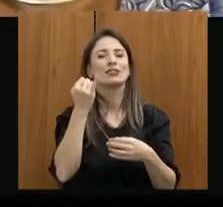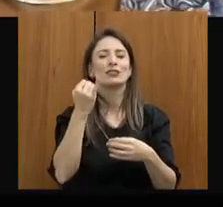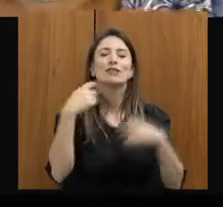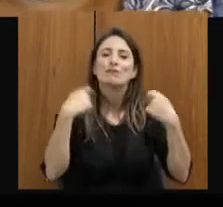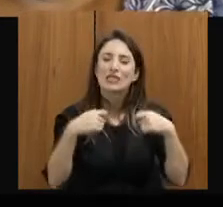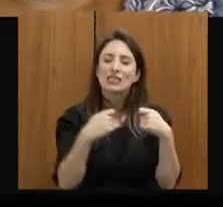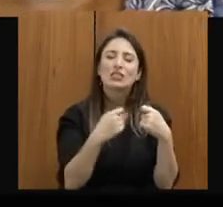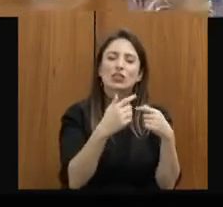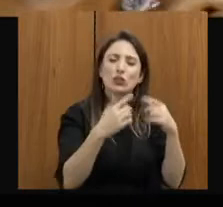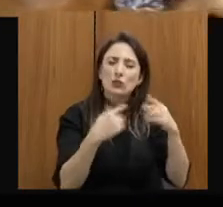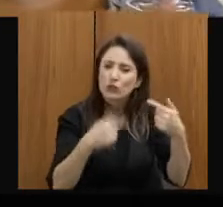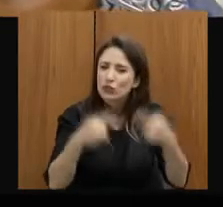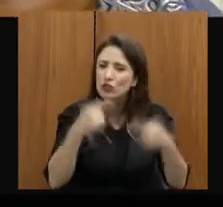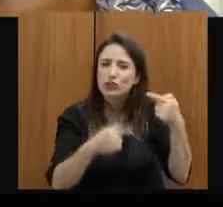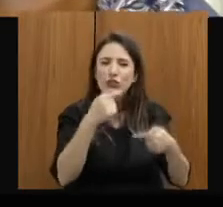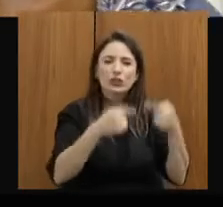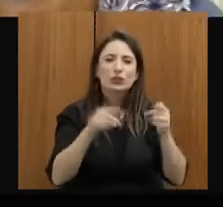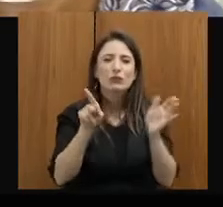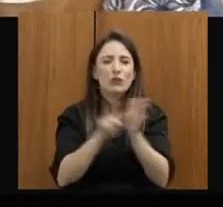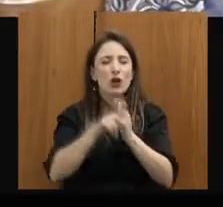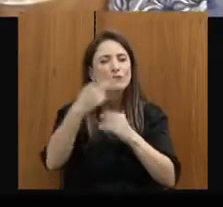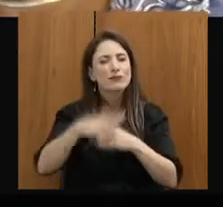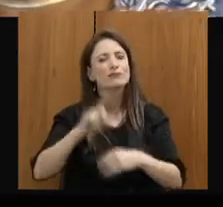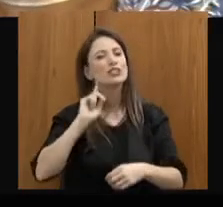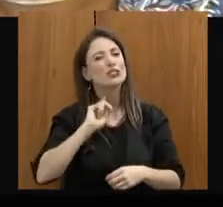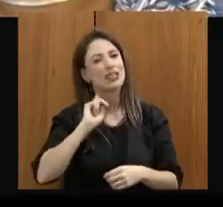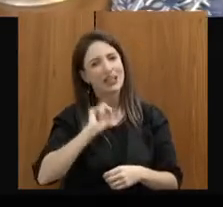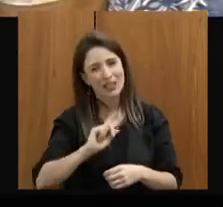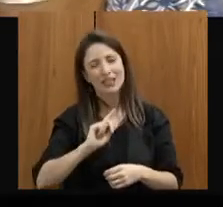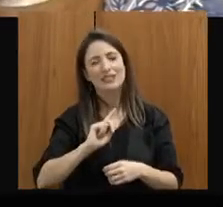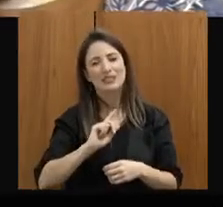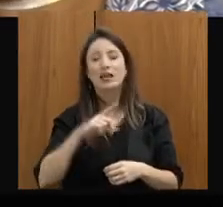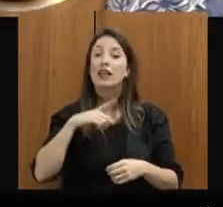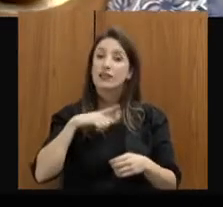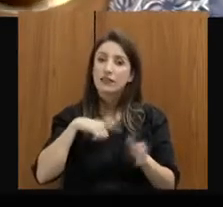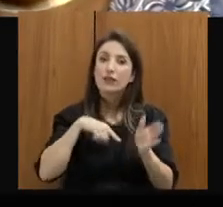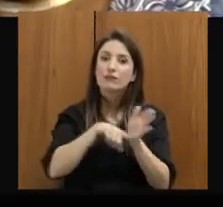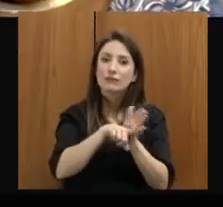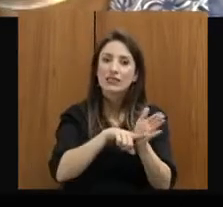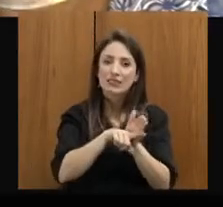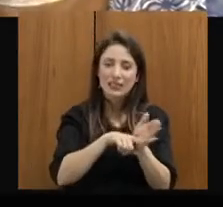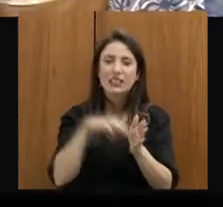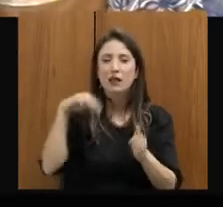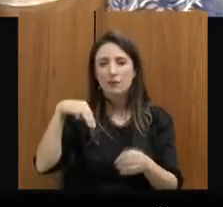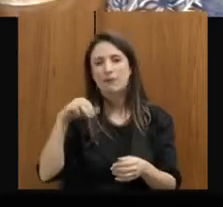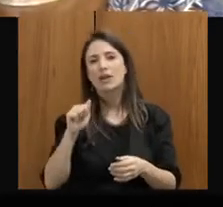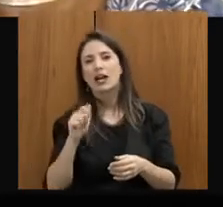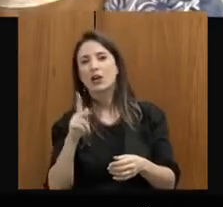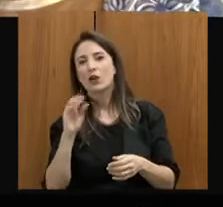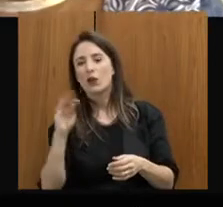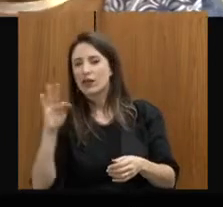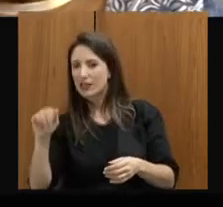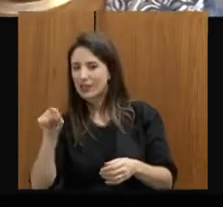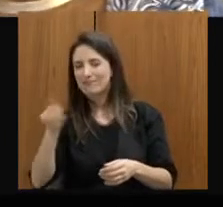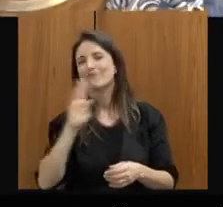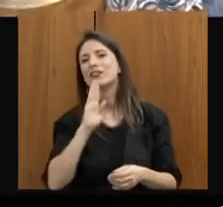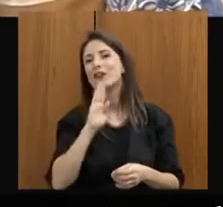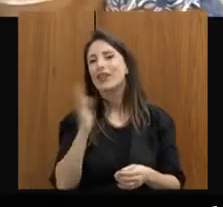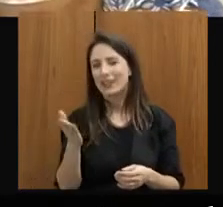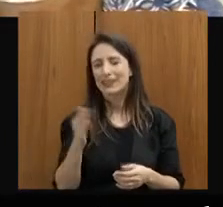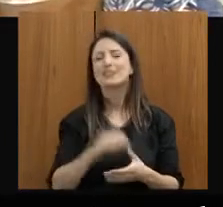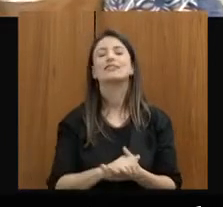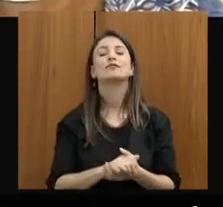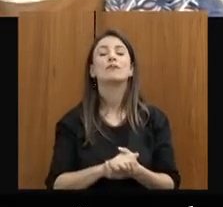Gerais porque tem a z em uma pesquisa é a naquele Zambelli conhece bem essa pesquisa Oi Celinha também